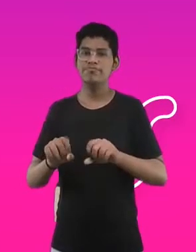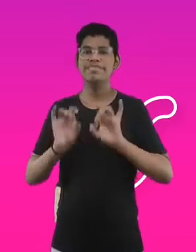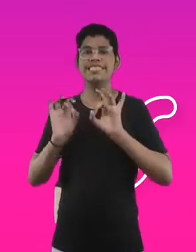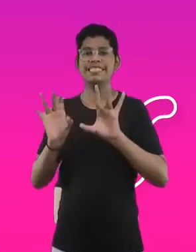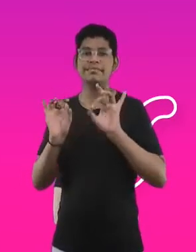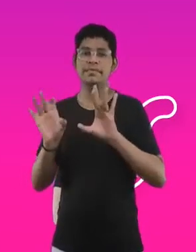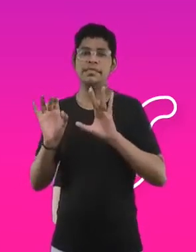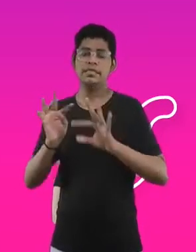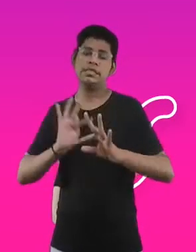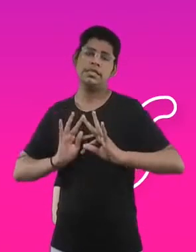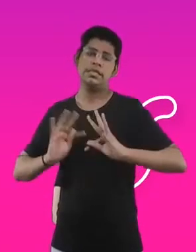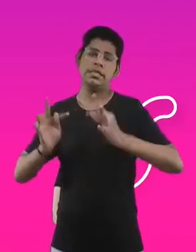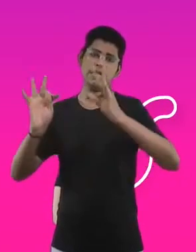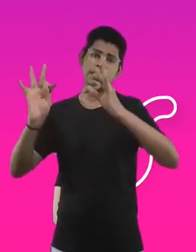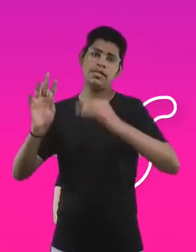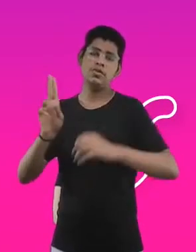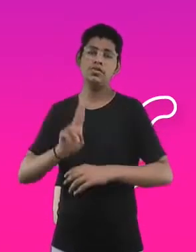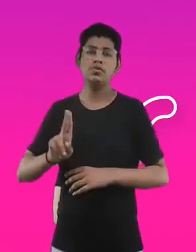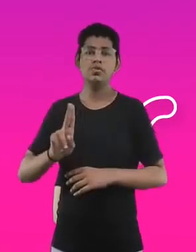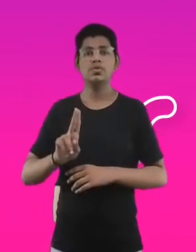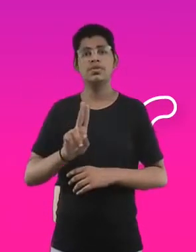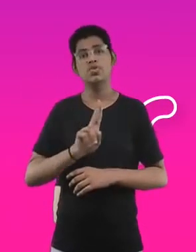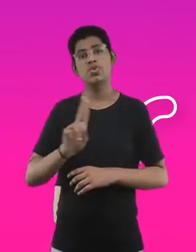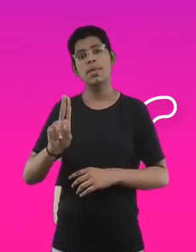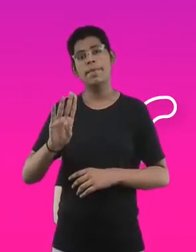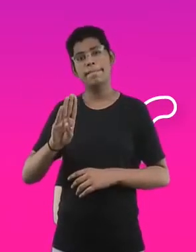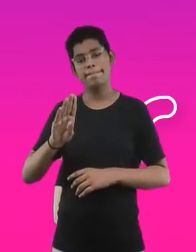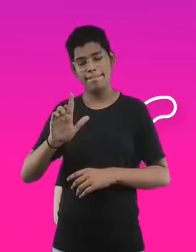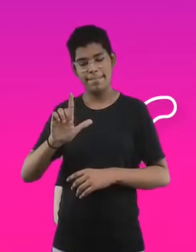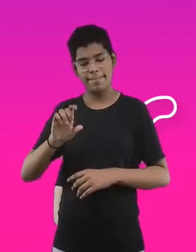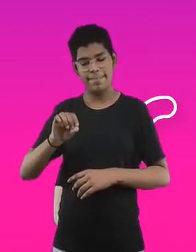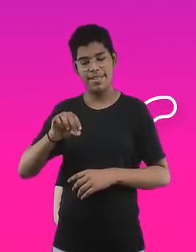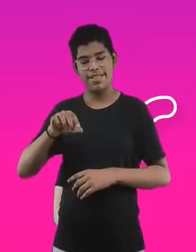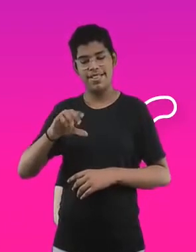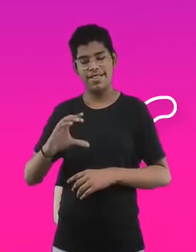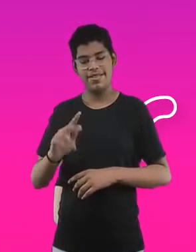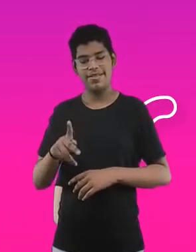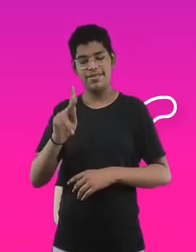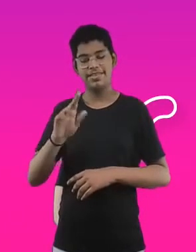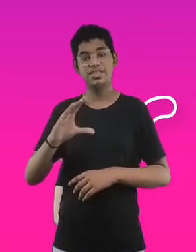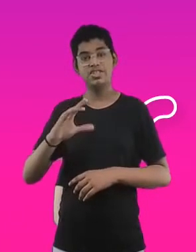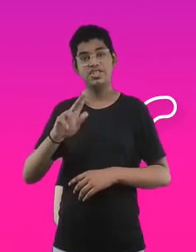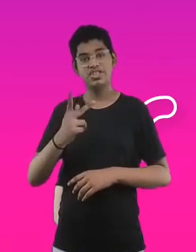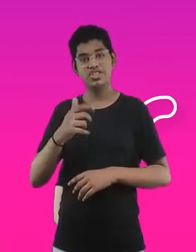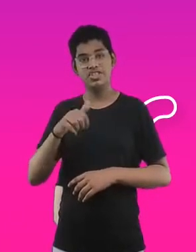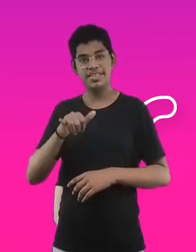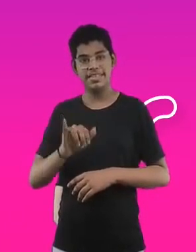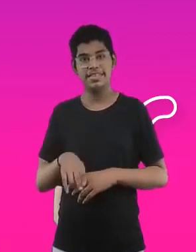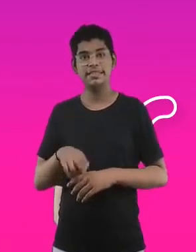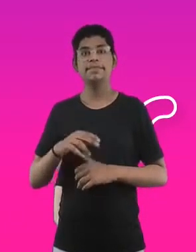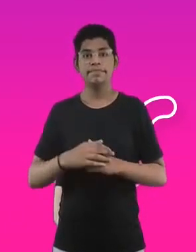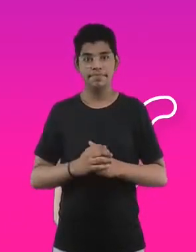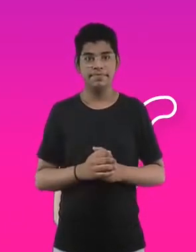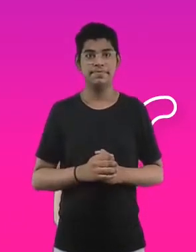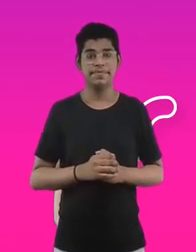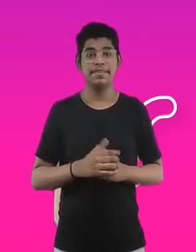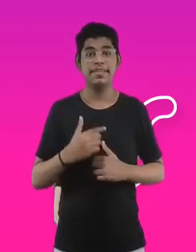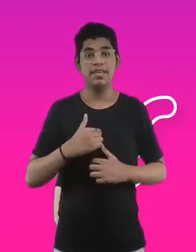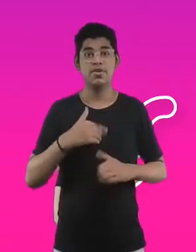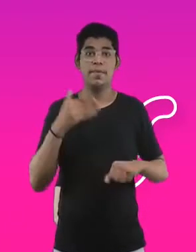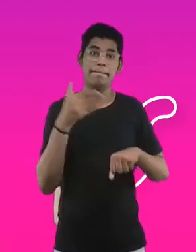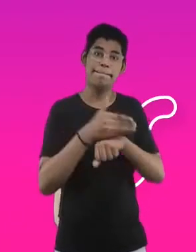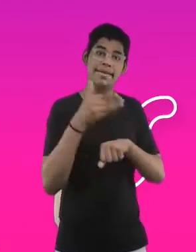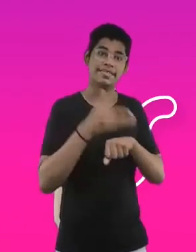tecnologia emergente chamada blockchain. Por conta disso, eu participo de algumas empresas que usam